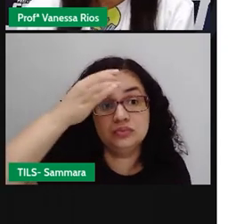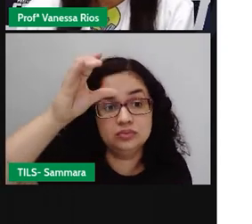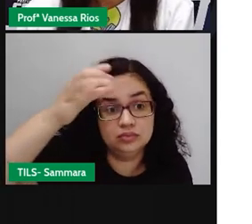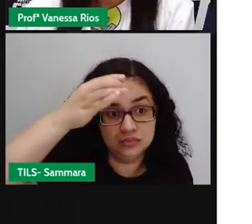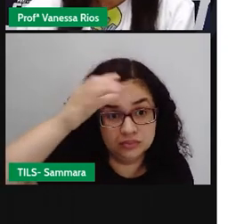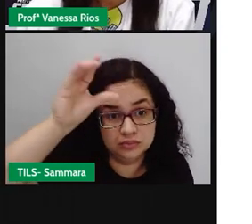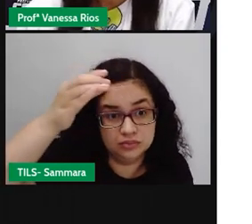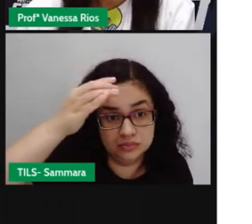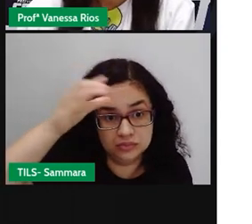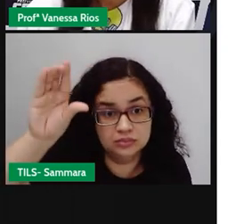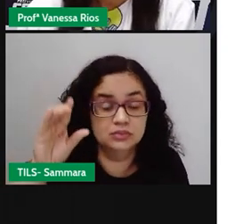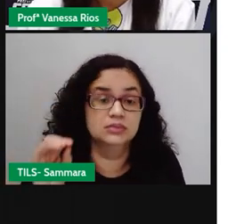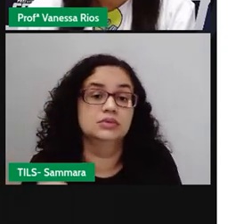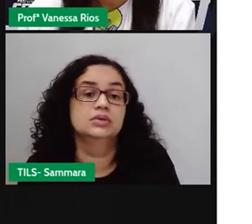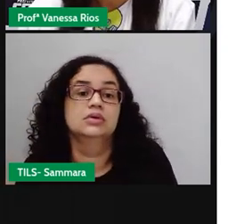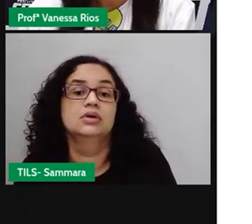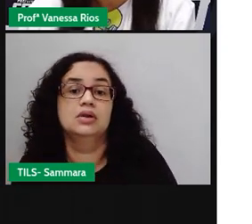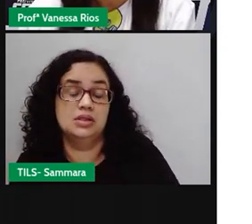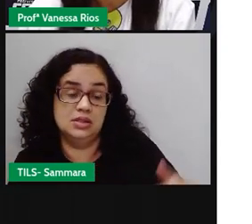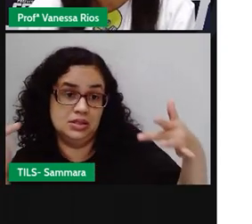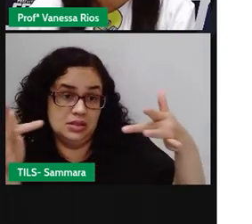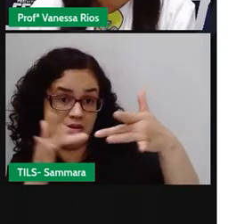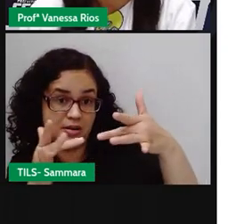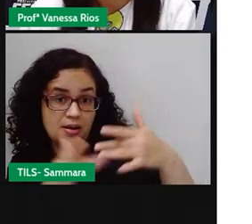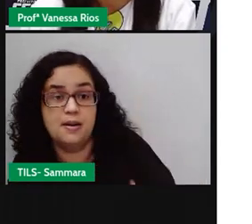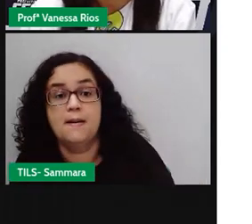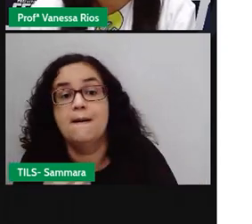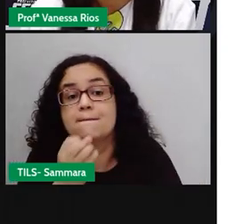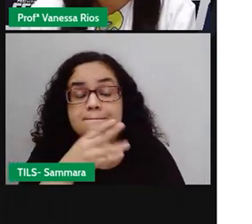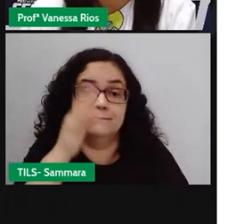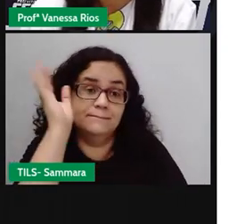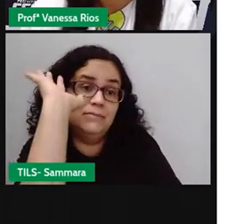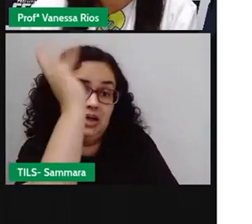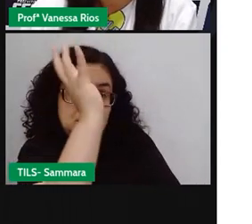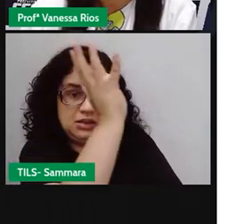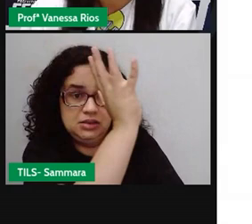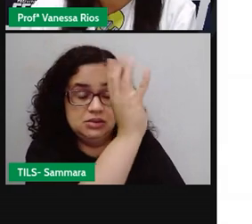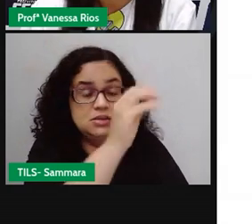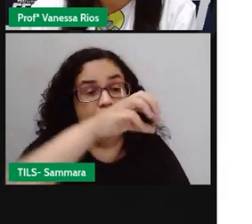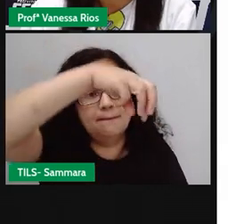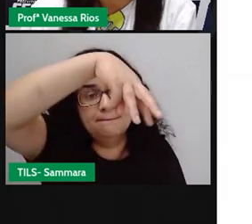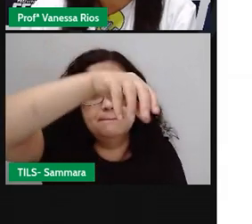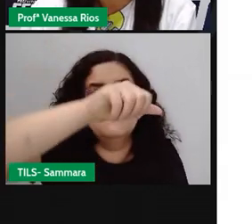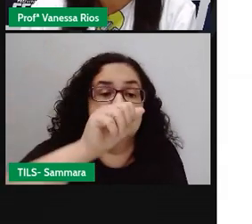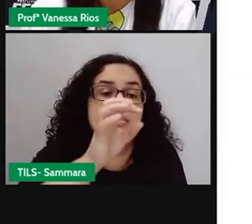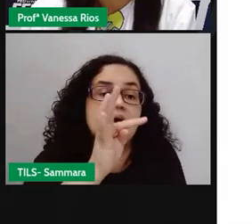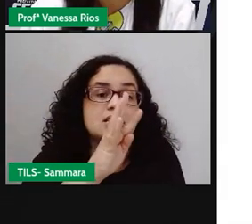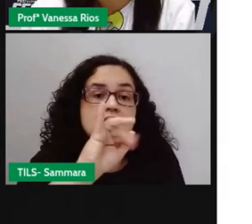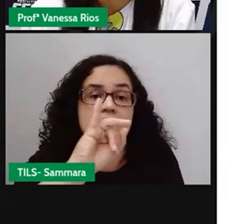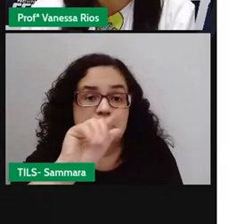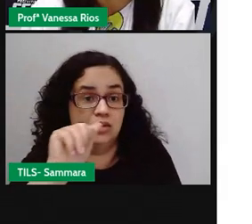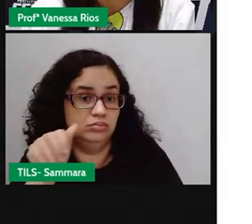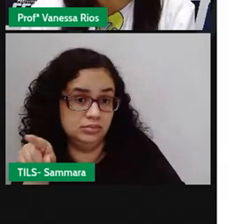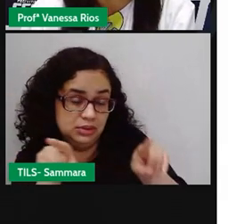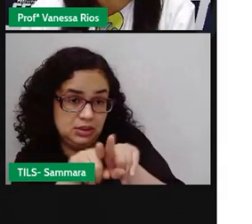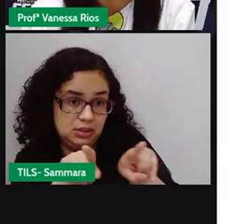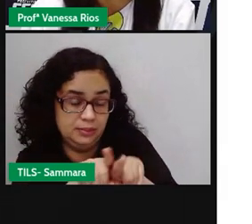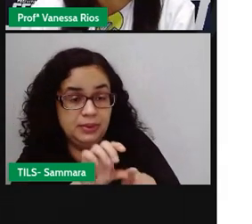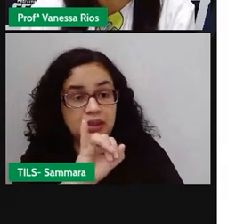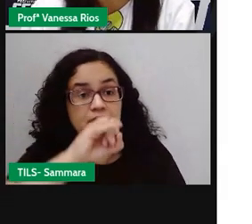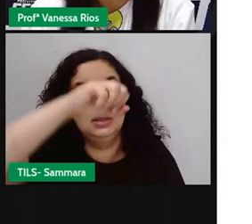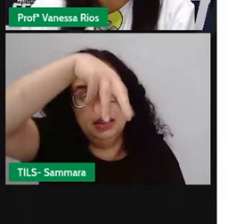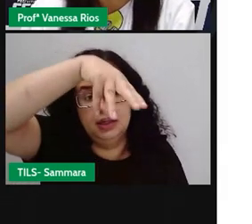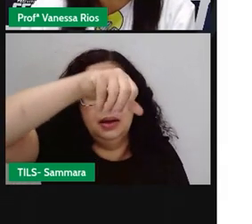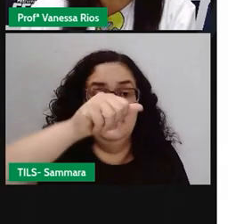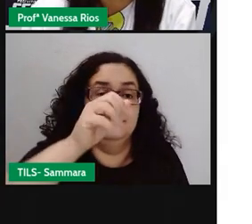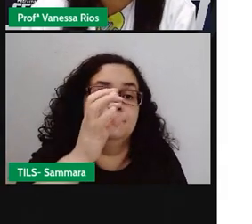patrimônio cultural, eles estão relacionados à natureza material e imaterial, tomados individualmente